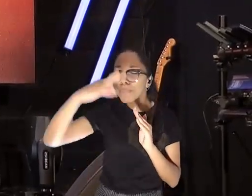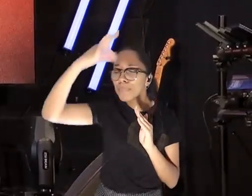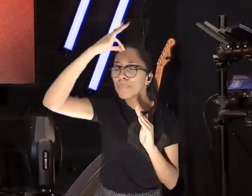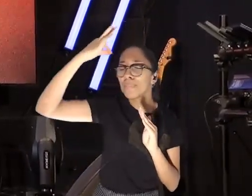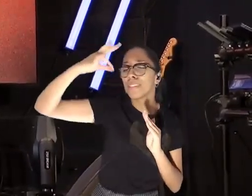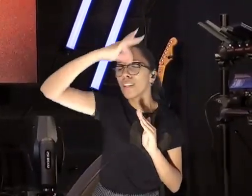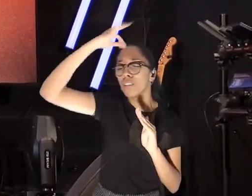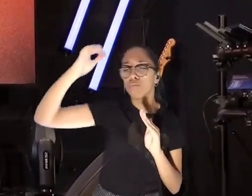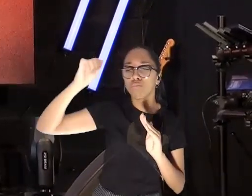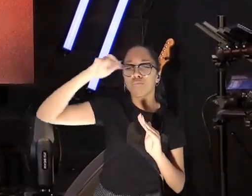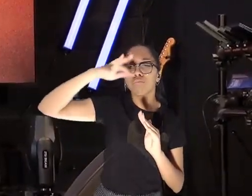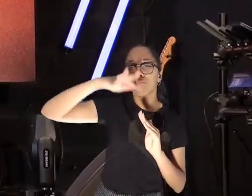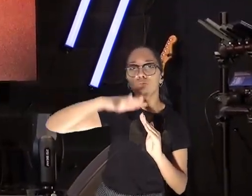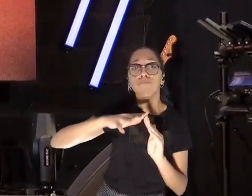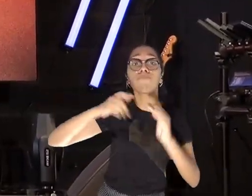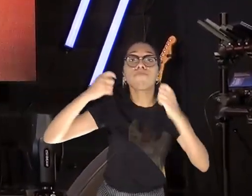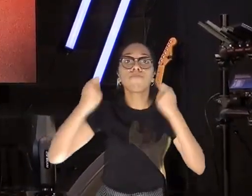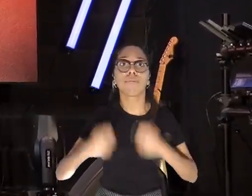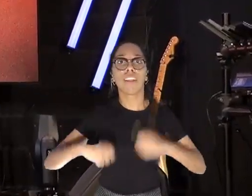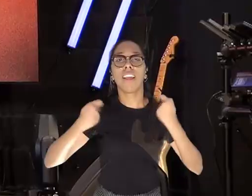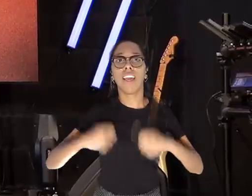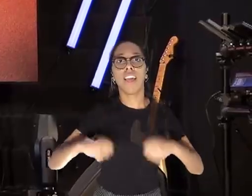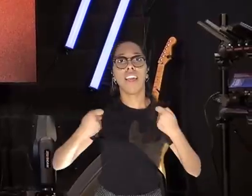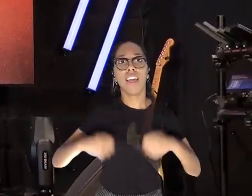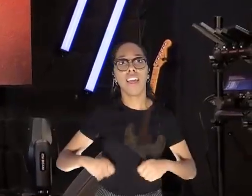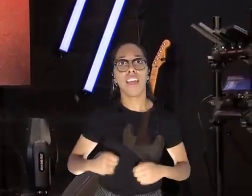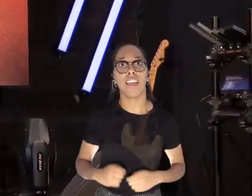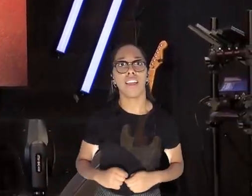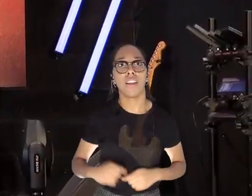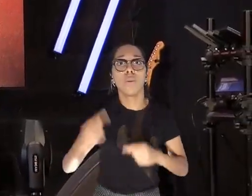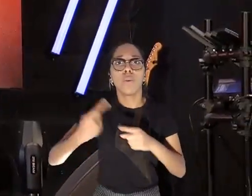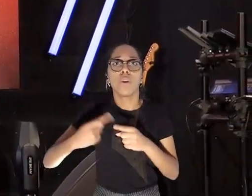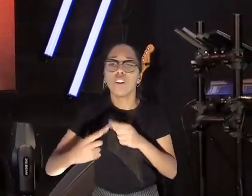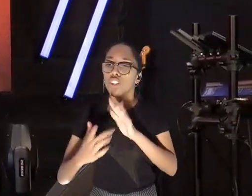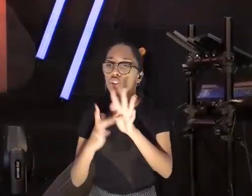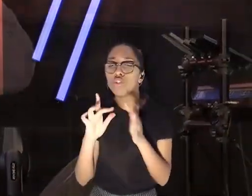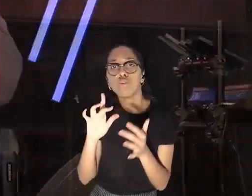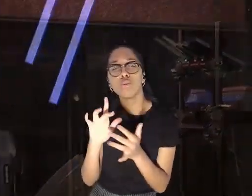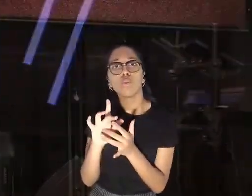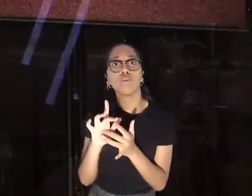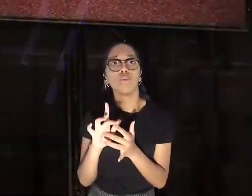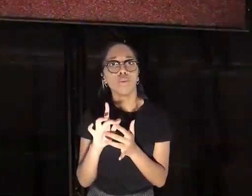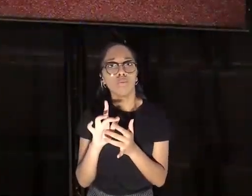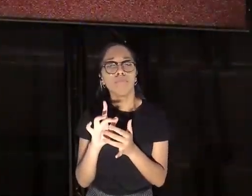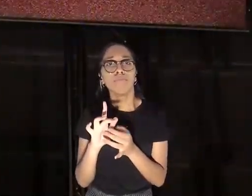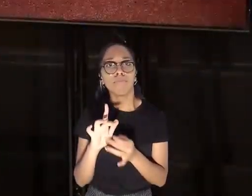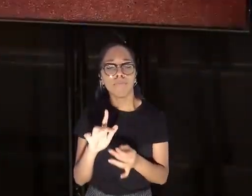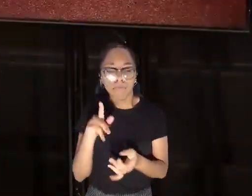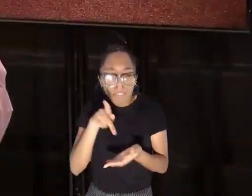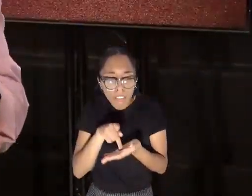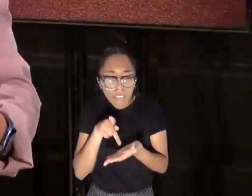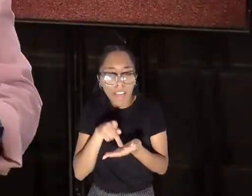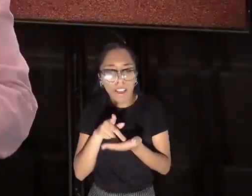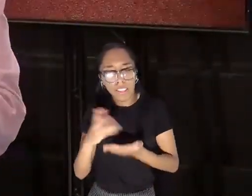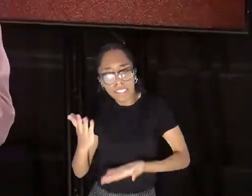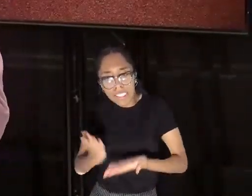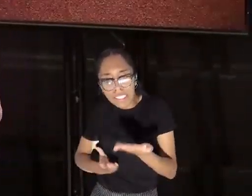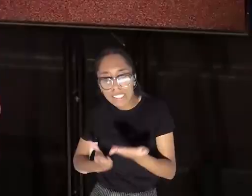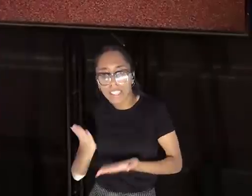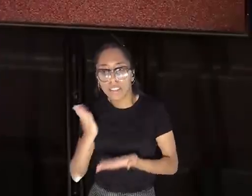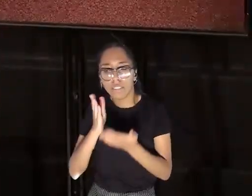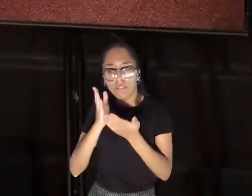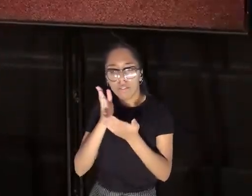O Espírito Santo é quem aplica a obra de Cristo. Nós cremos em Jesus por causa do Espírito